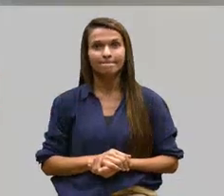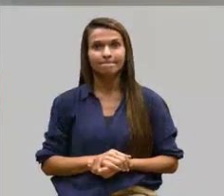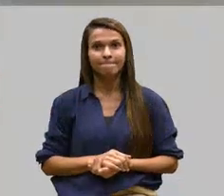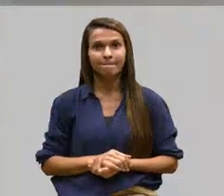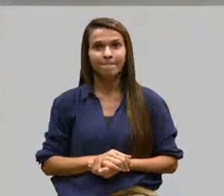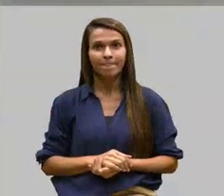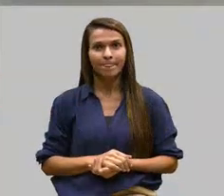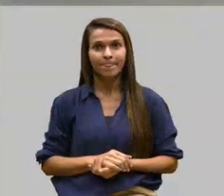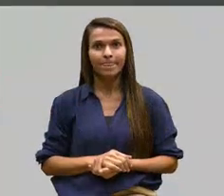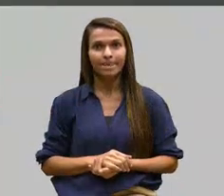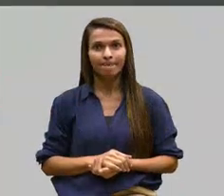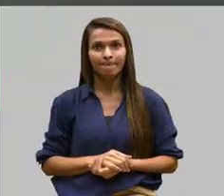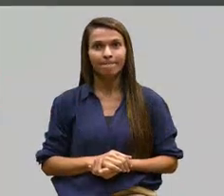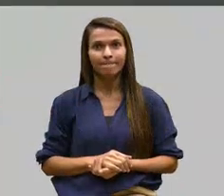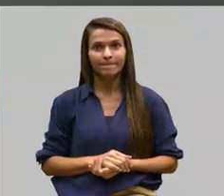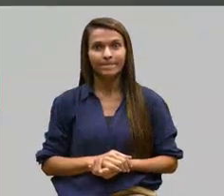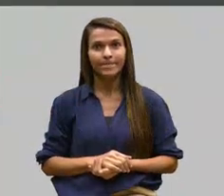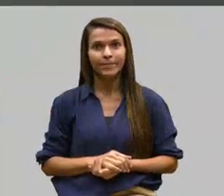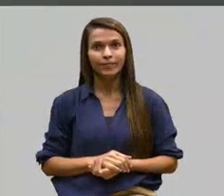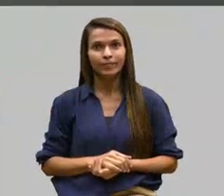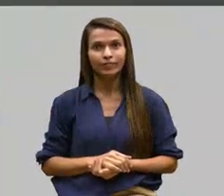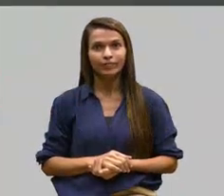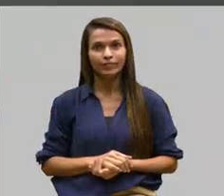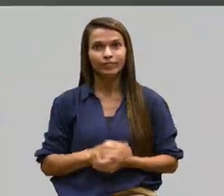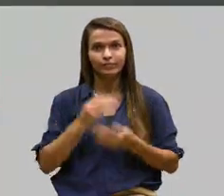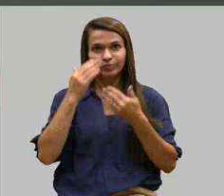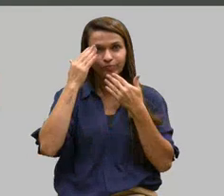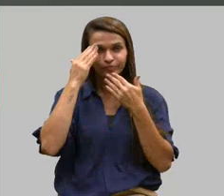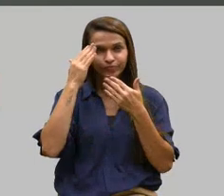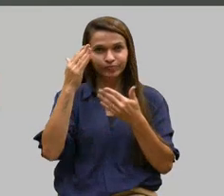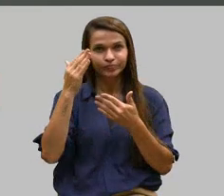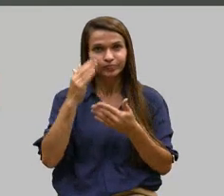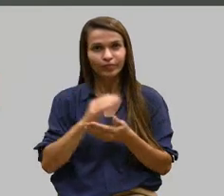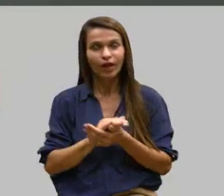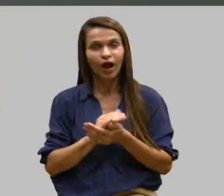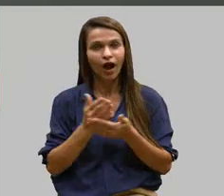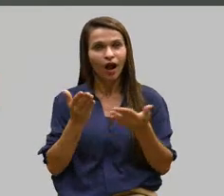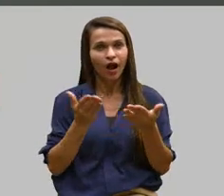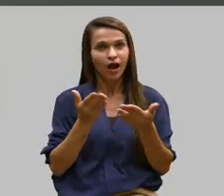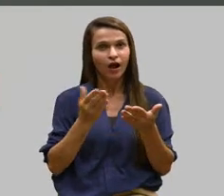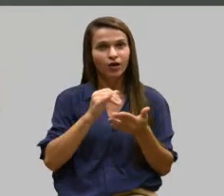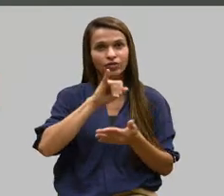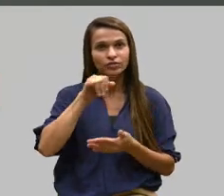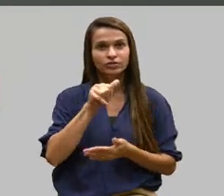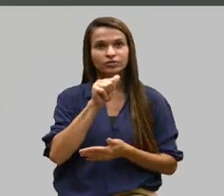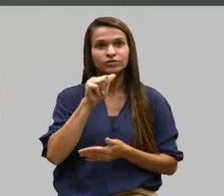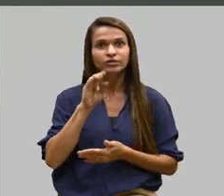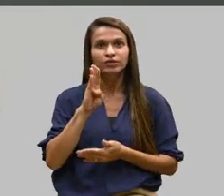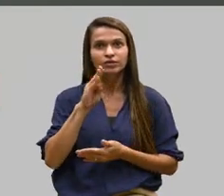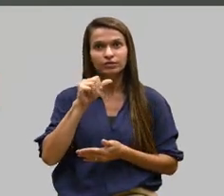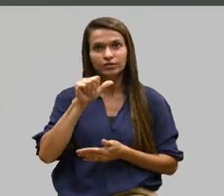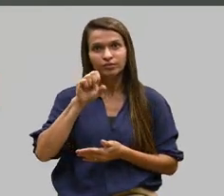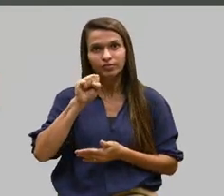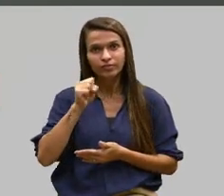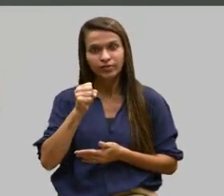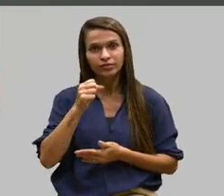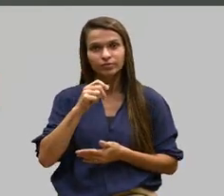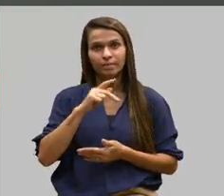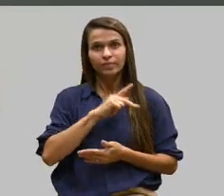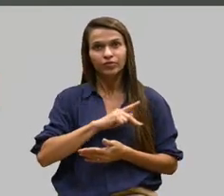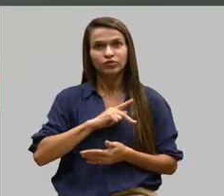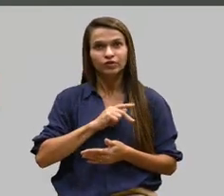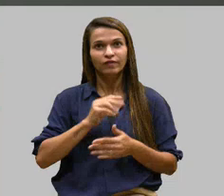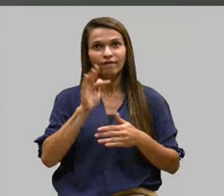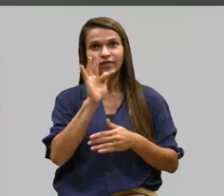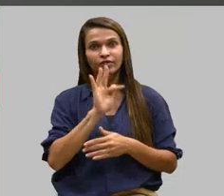Muito obrigado Silva Campos vou passar a palavra Jarbas feldner de Barros presidente da Federação